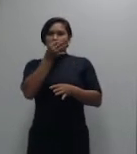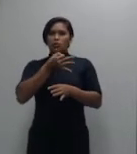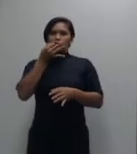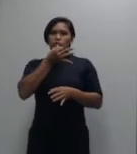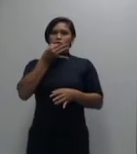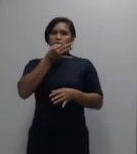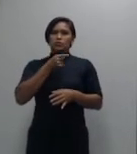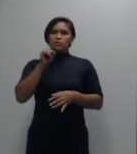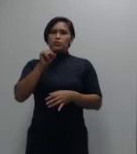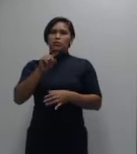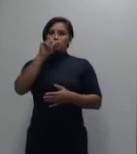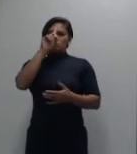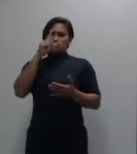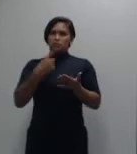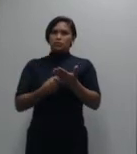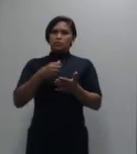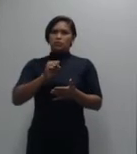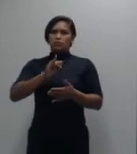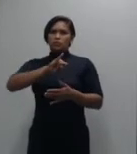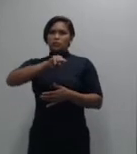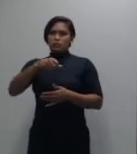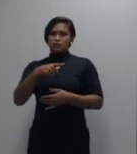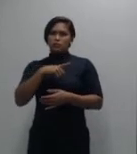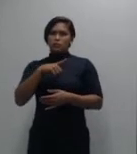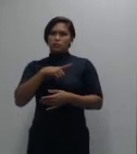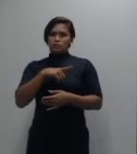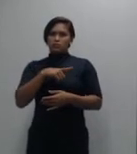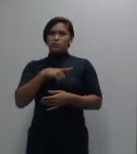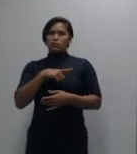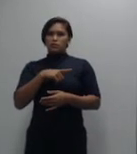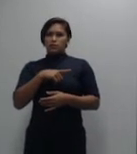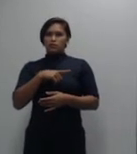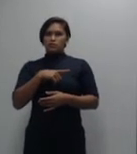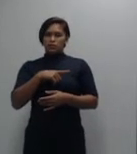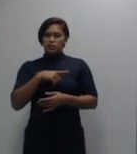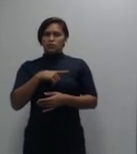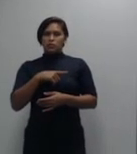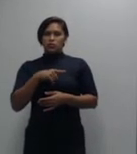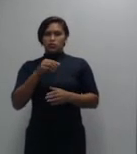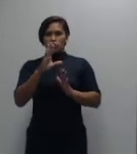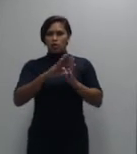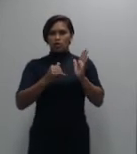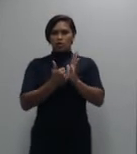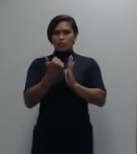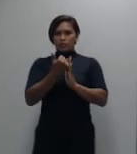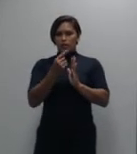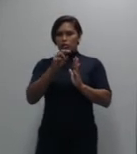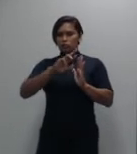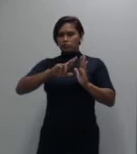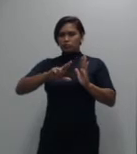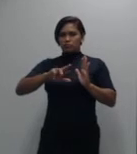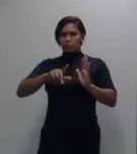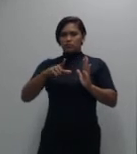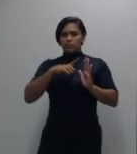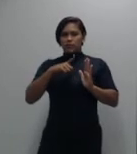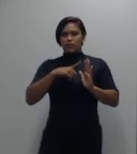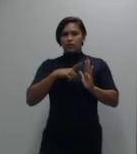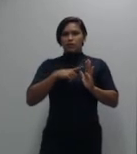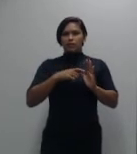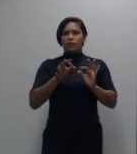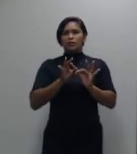essa decisão do STJ determinando em julgamento dos embargos de declaração nos embargos infringentes seriam condão